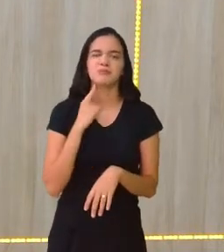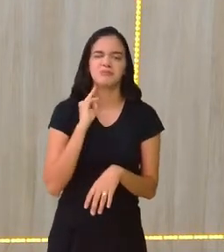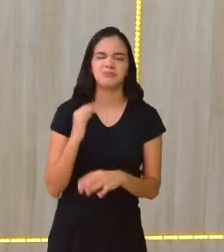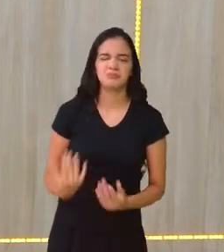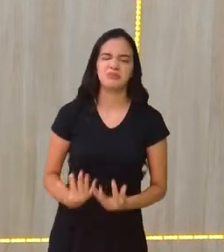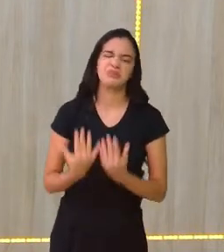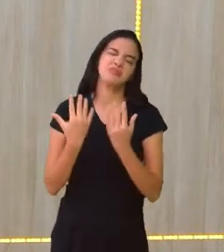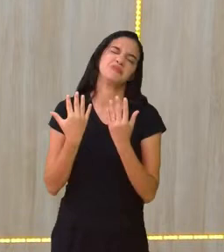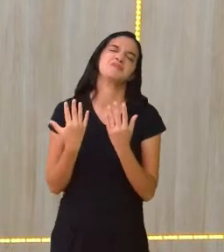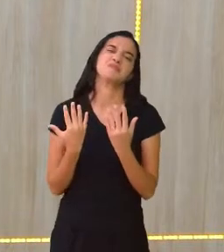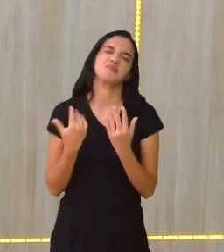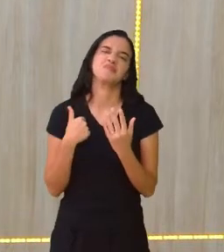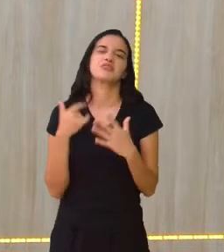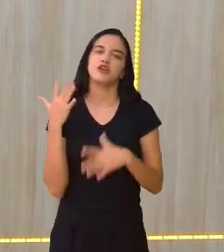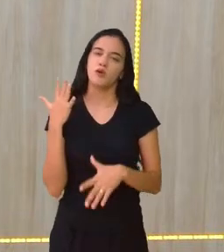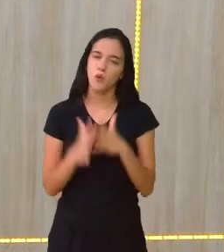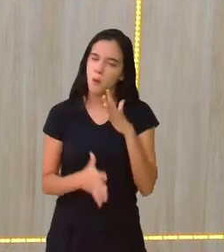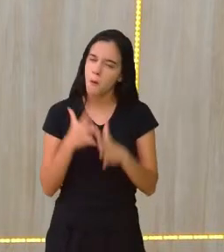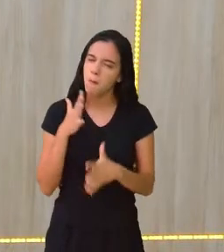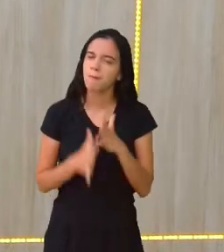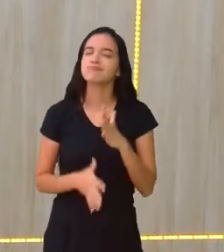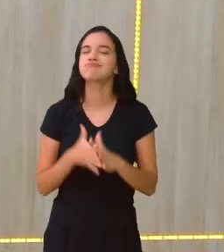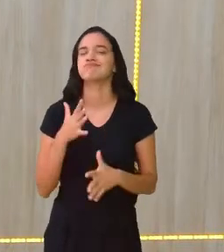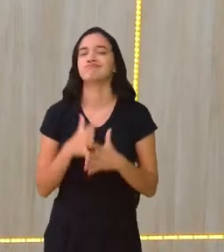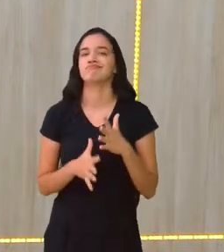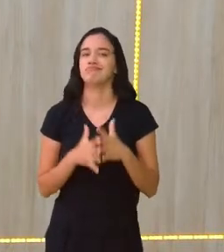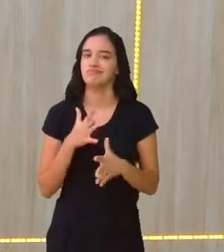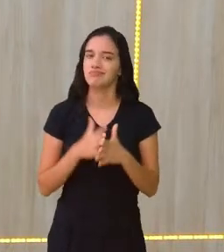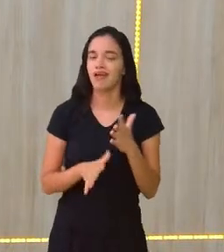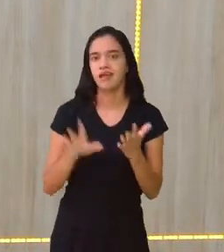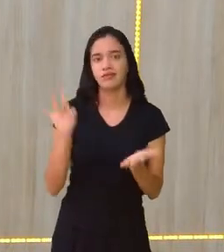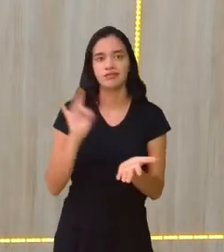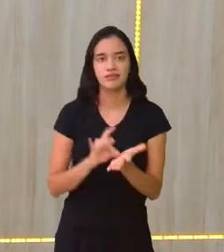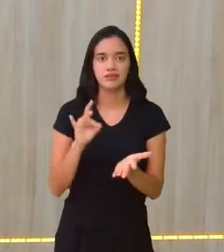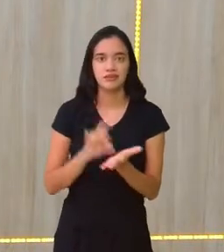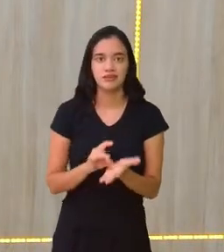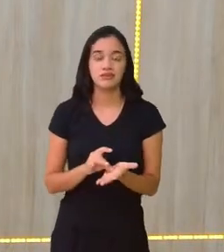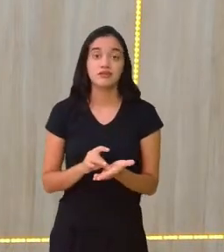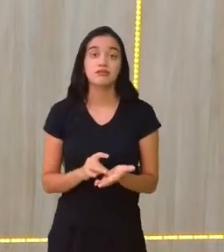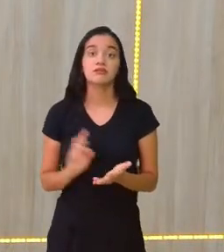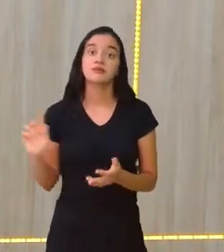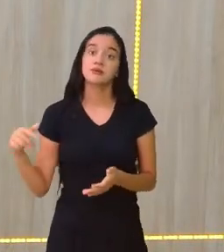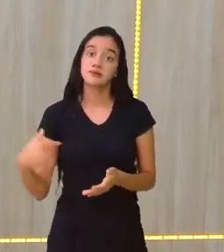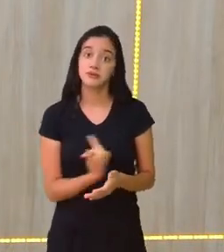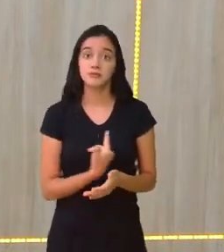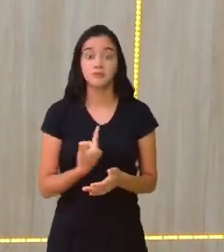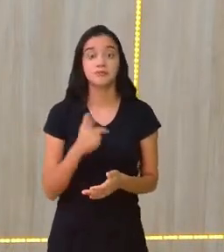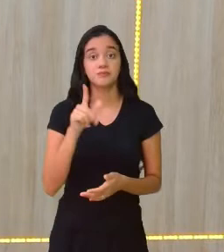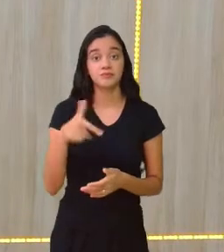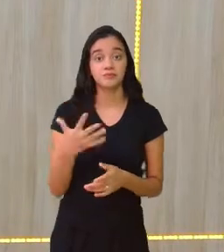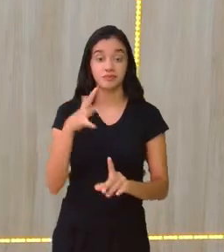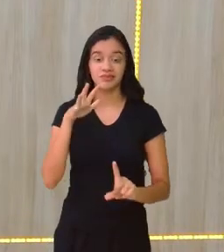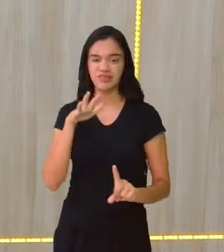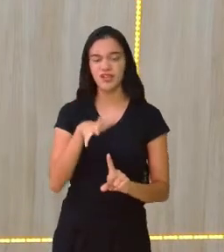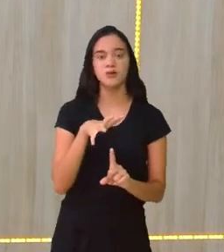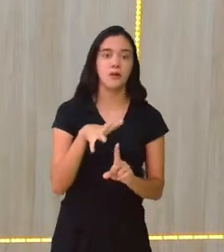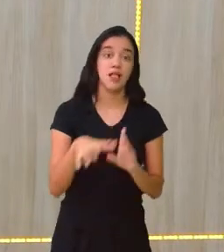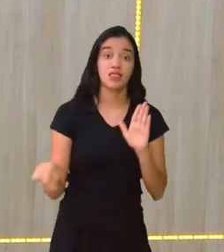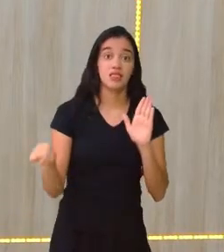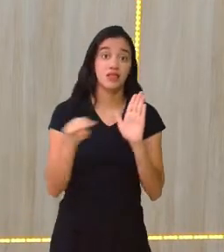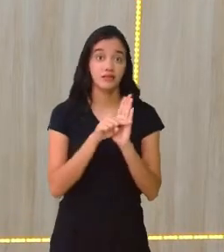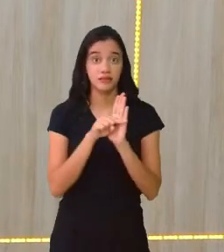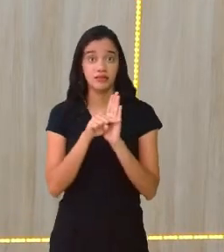o rio, fica complicado, né? Fica complicado, isso é verdade. Então, a gente está vendo aí, né, impacto negativo no